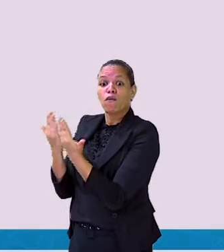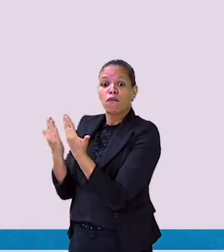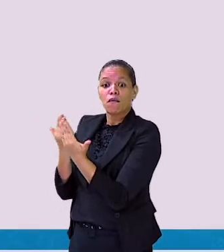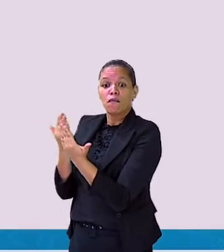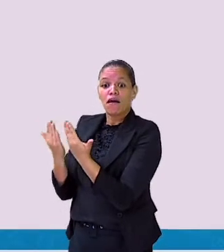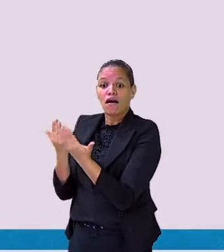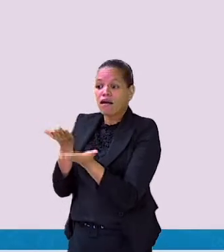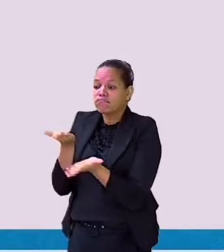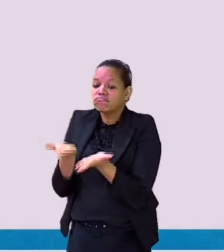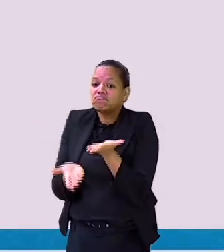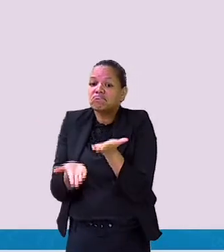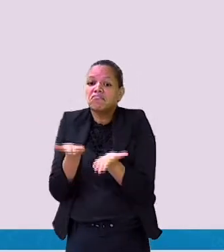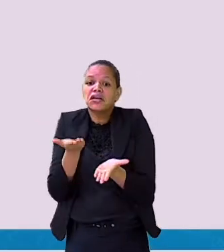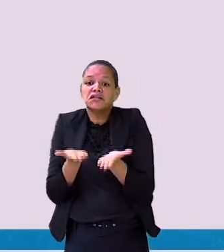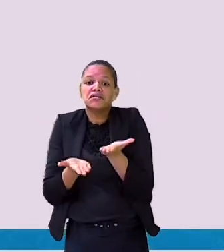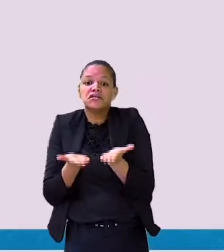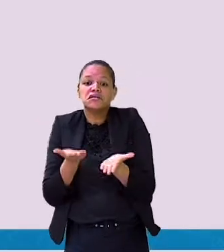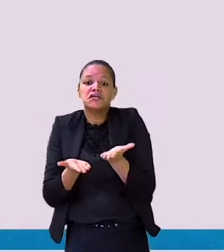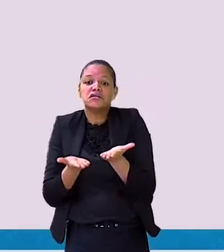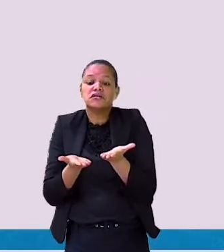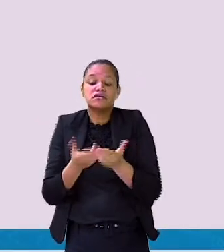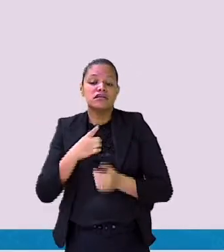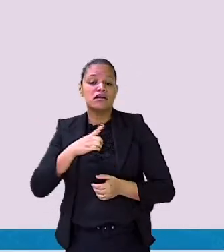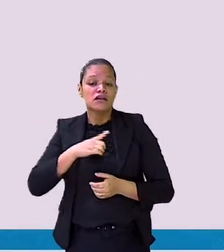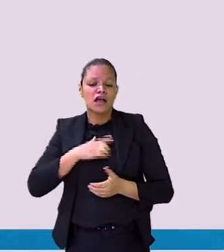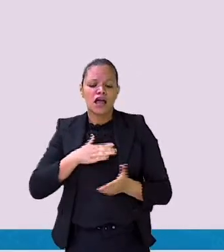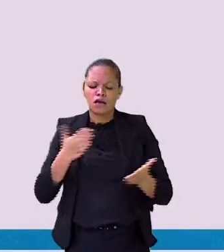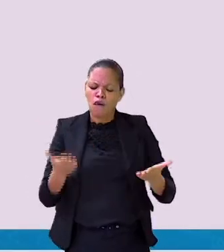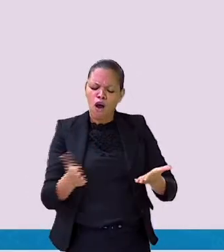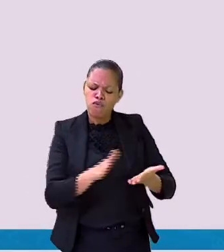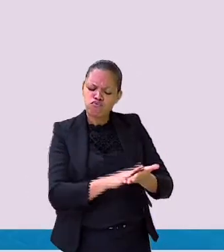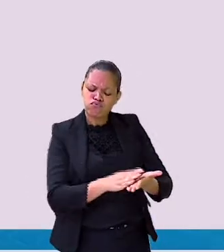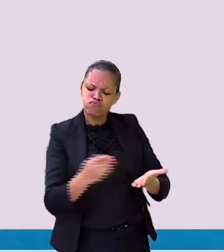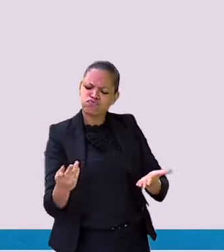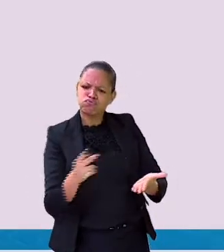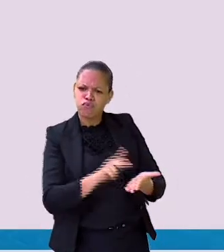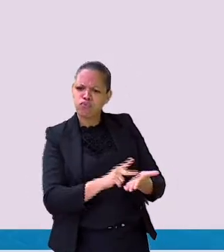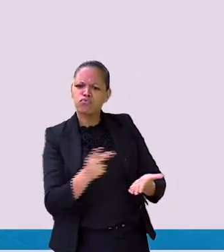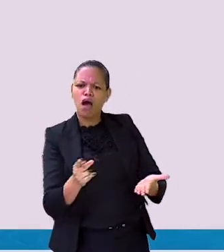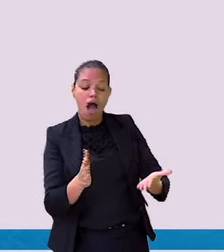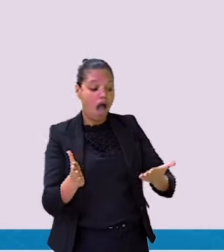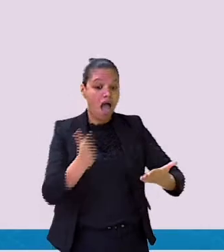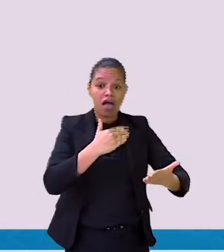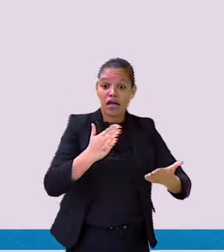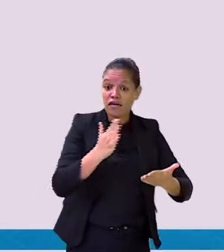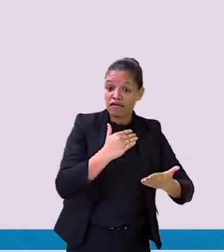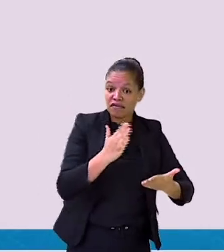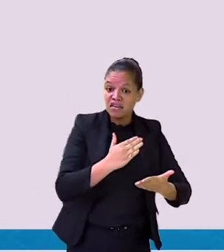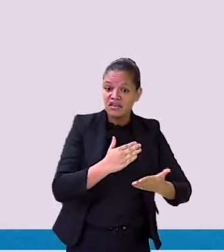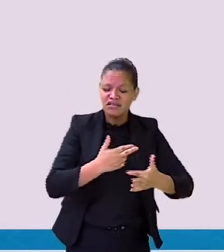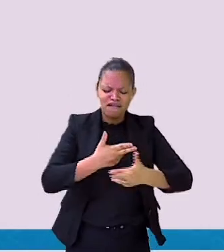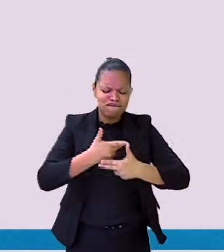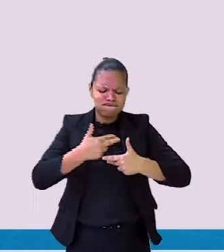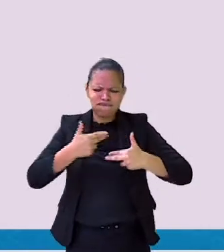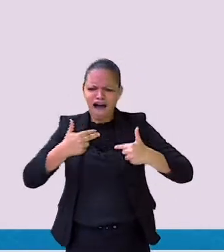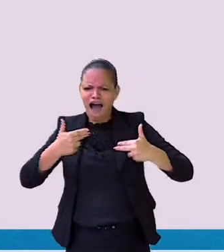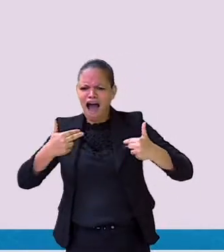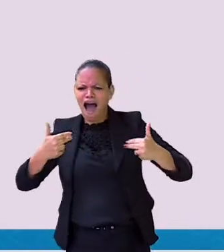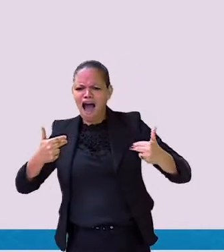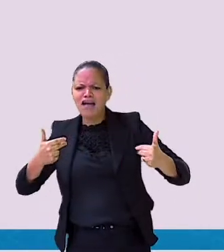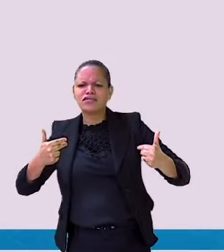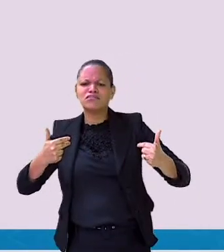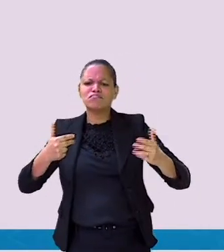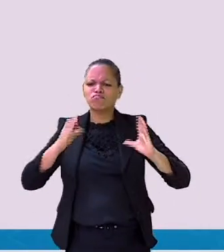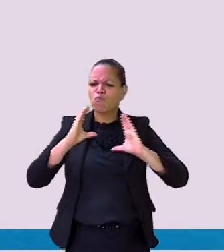em jornais, revistas, folhetos informativos, entre outros meios de comunicação. Eles